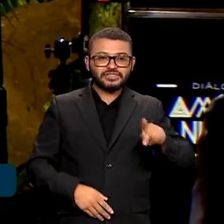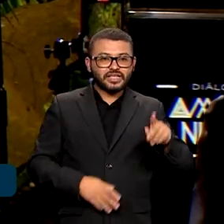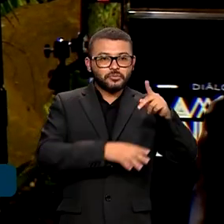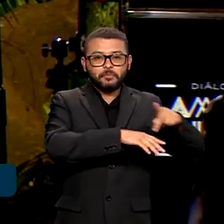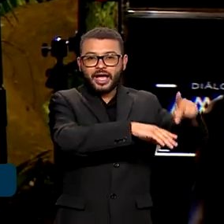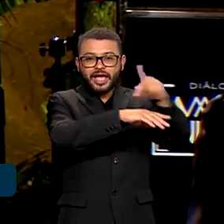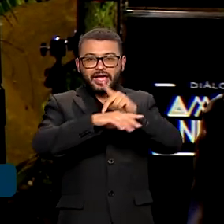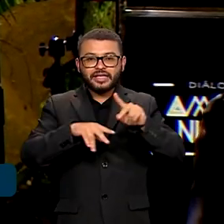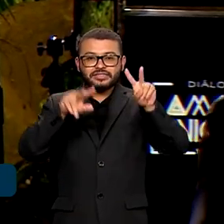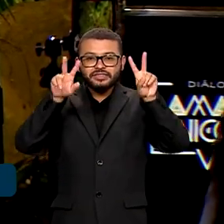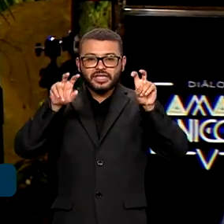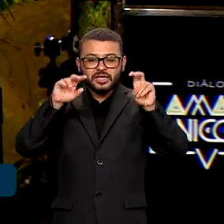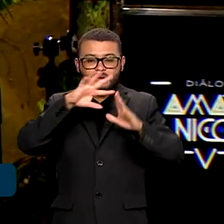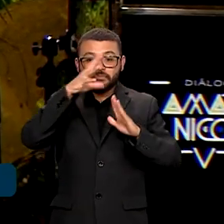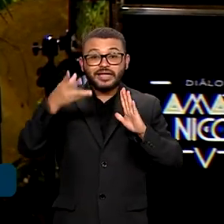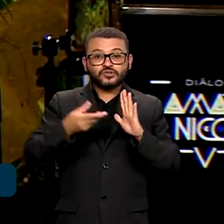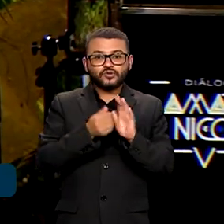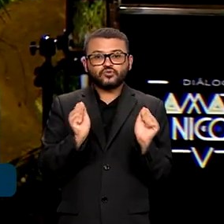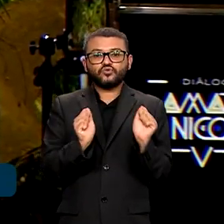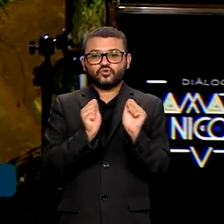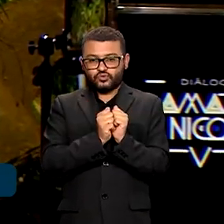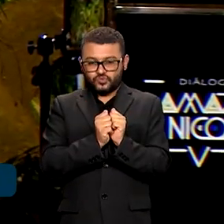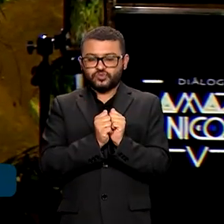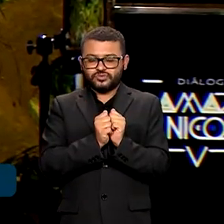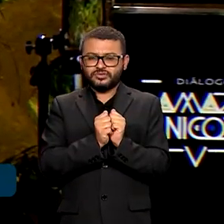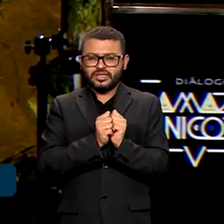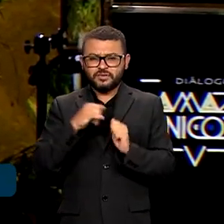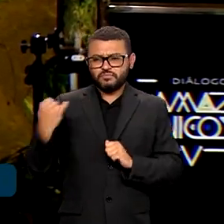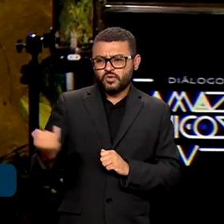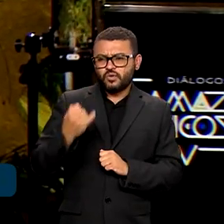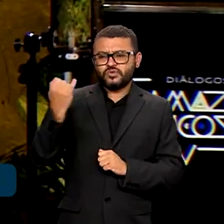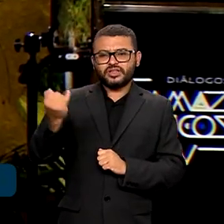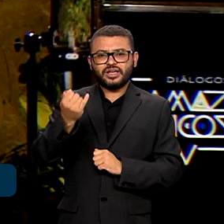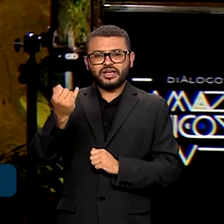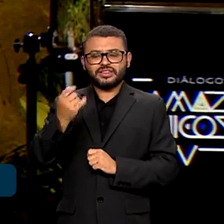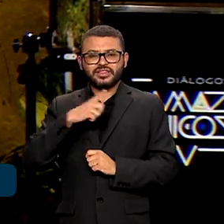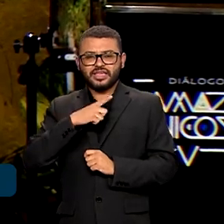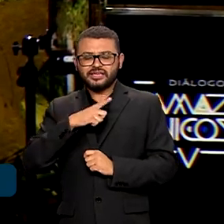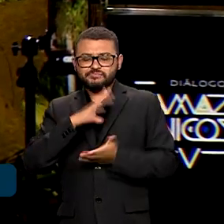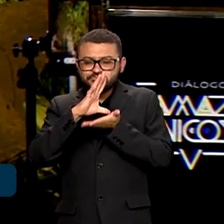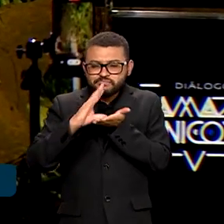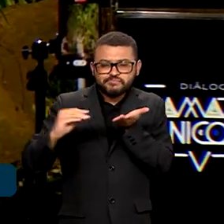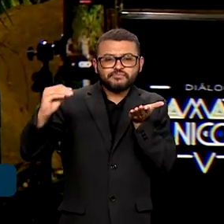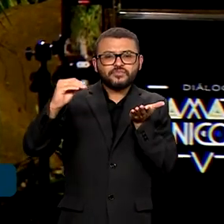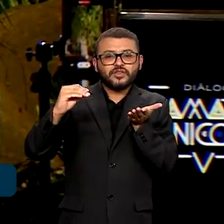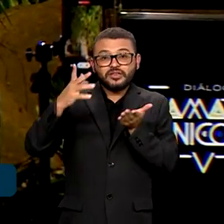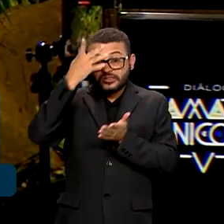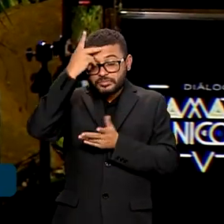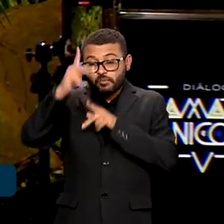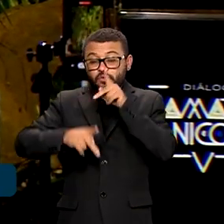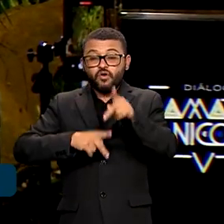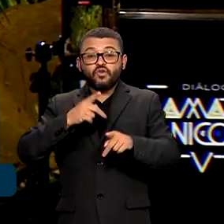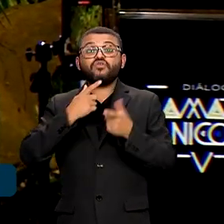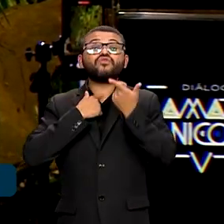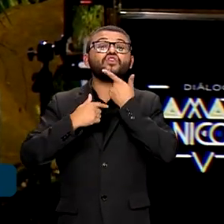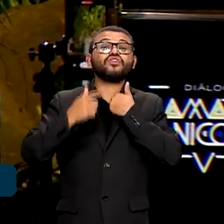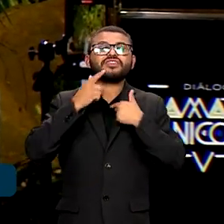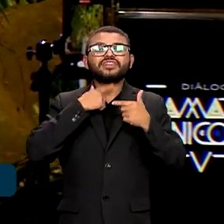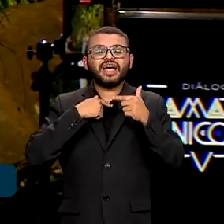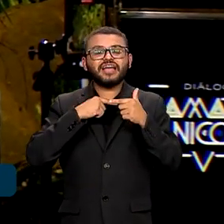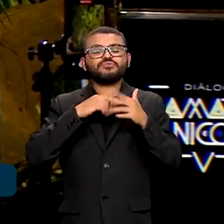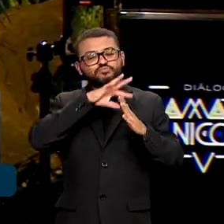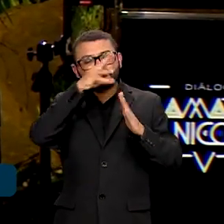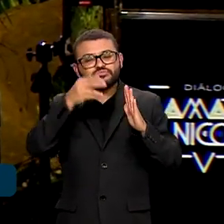países amazônicos aquilo que são as aspirações dos povos da